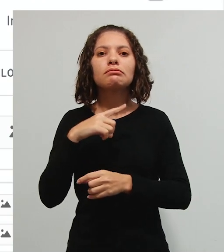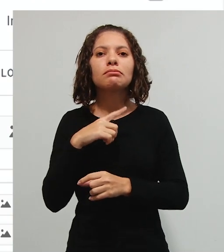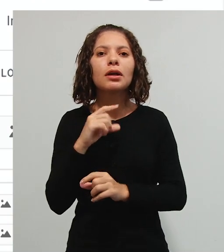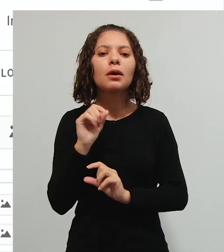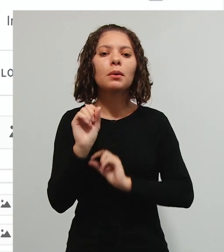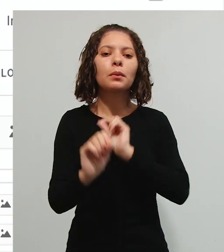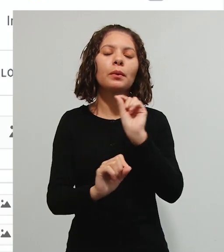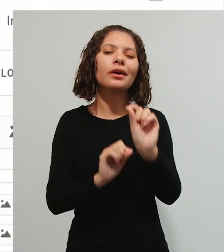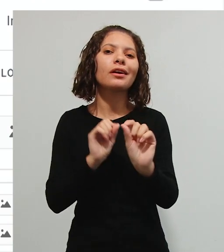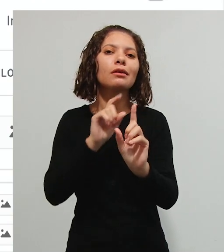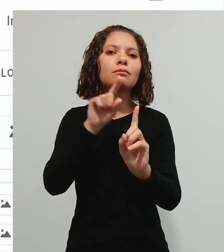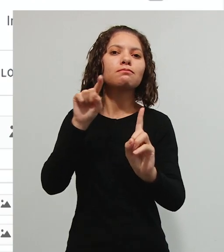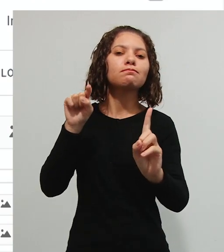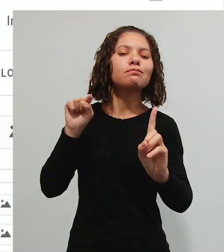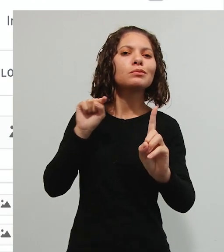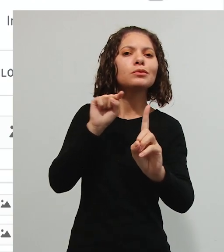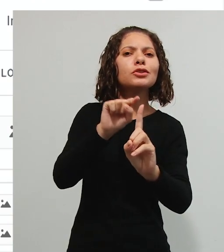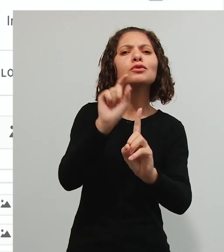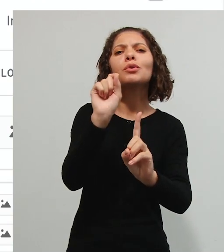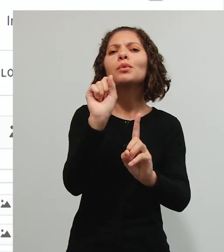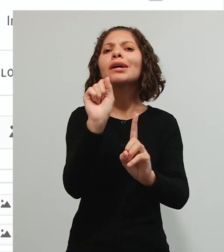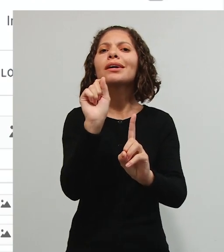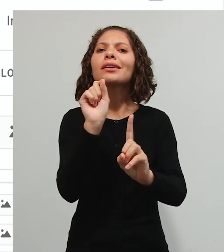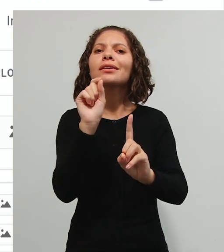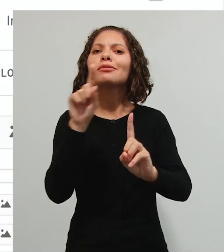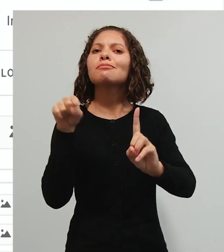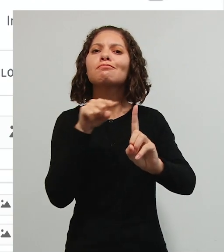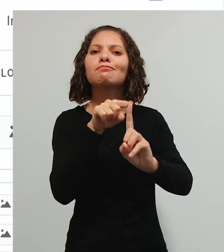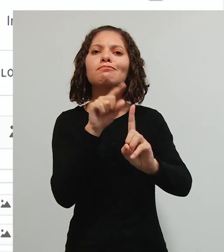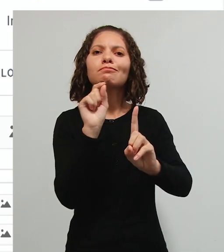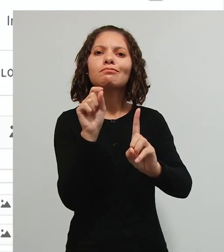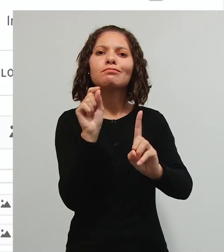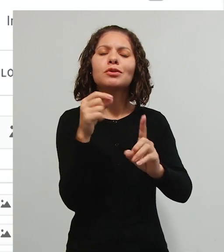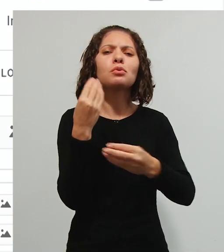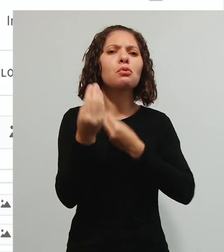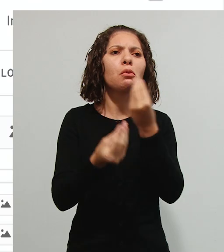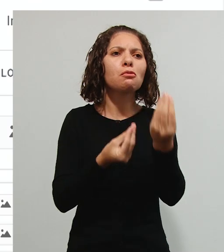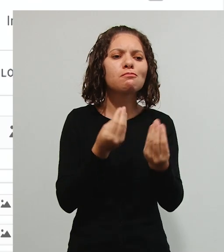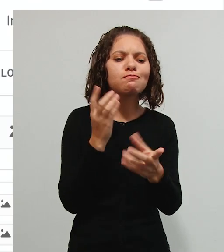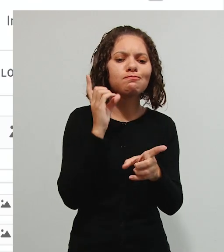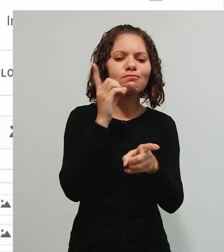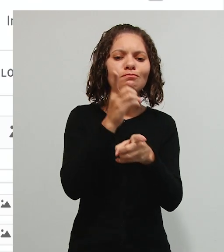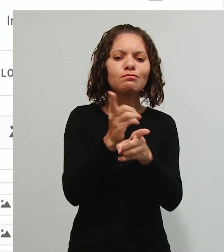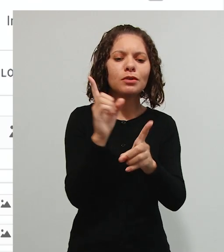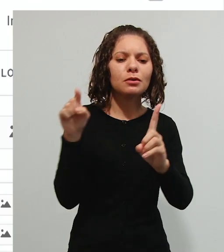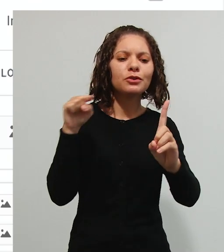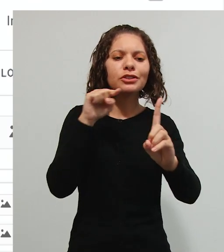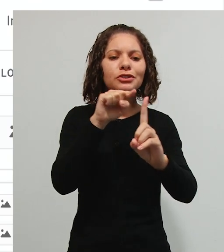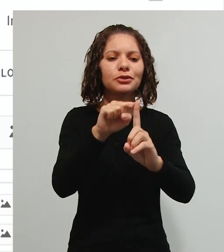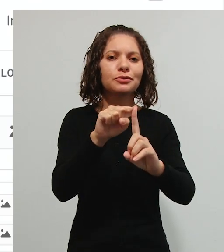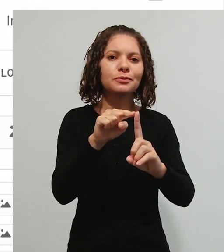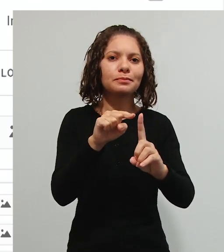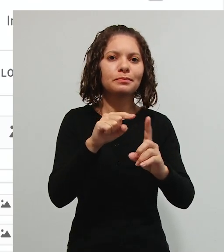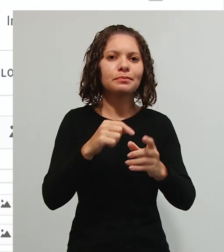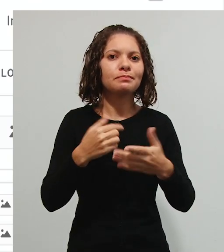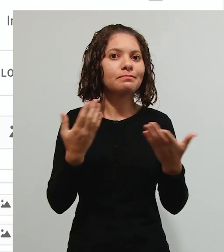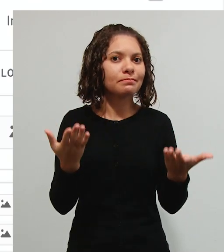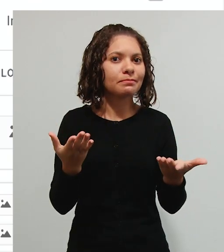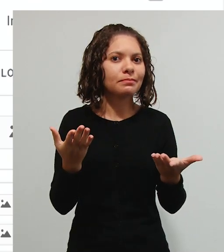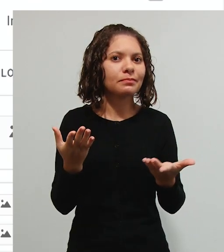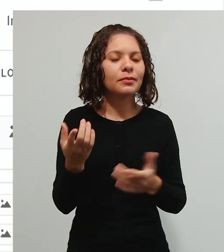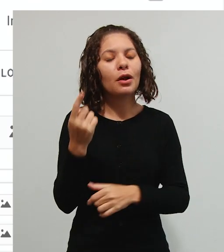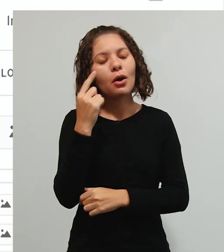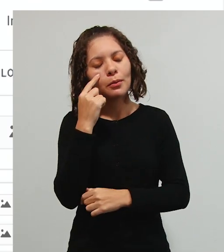desse trabalho, professor? Onde que eu vou achar o objetivo desse trabalho? Bom, olha só, somente